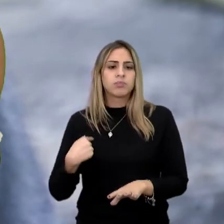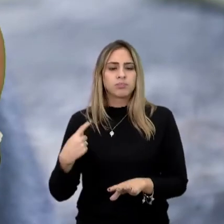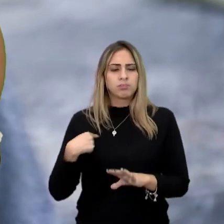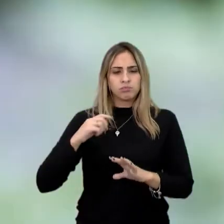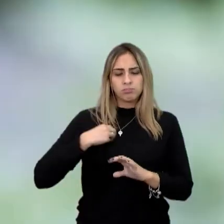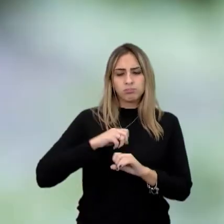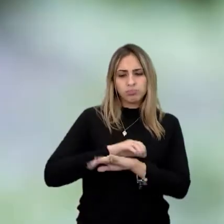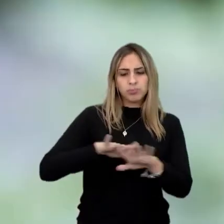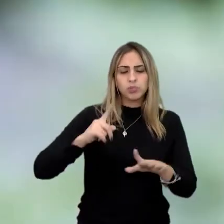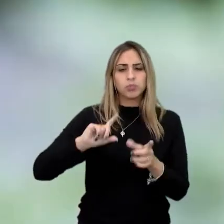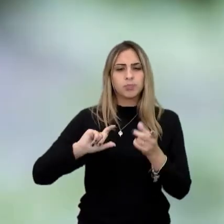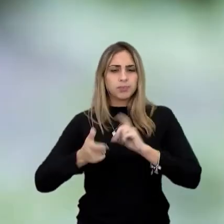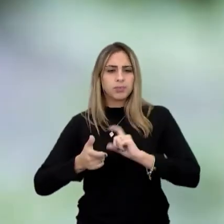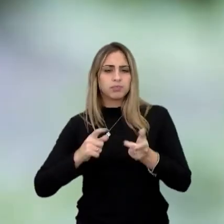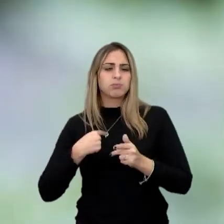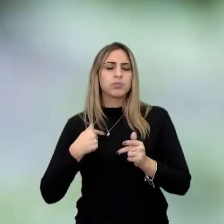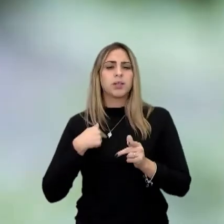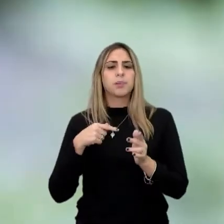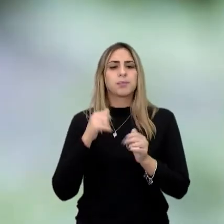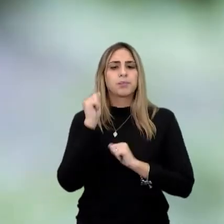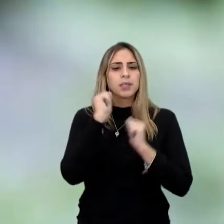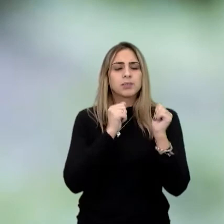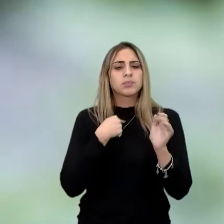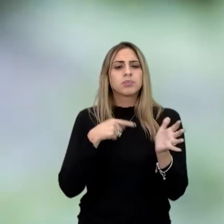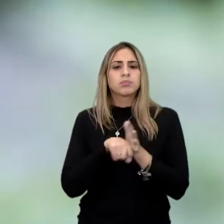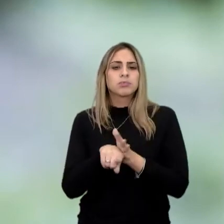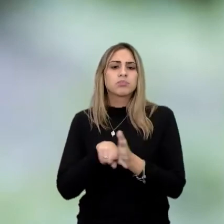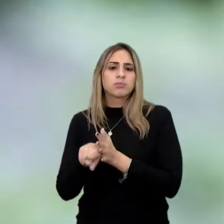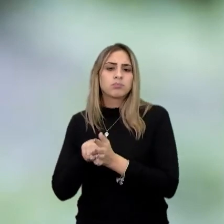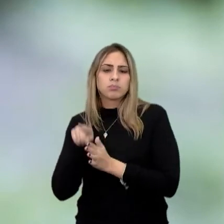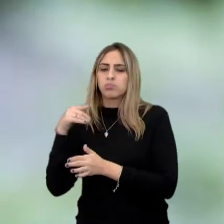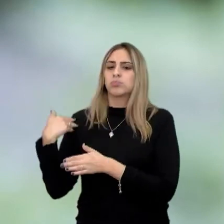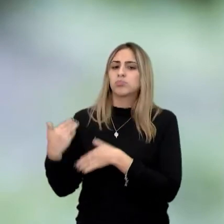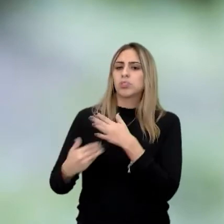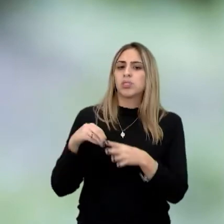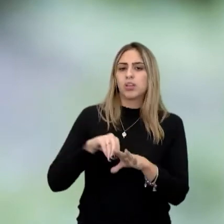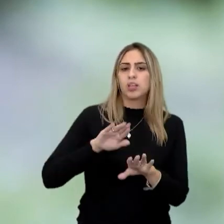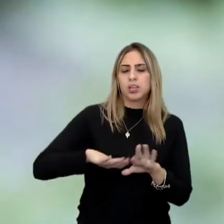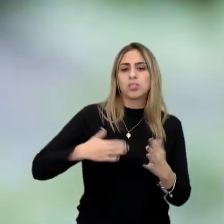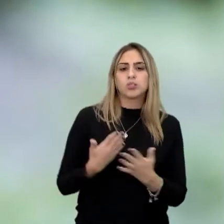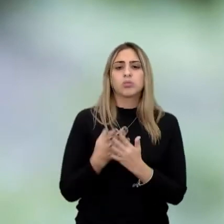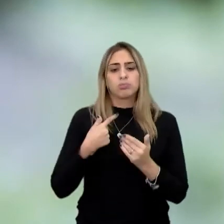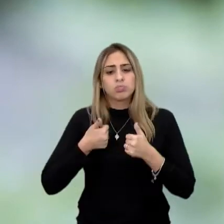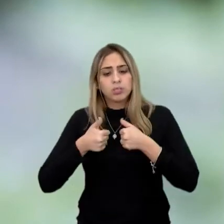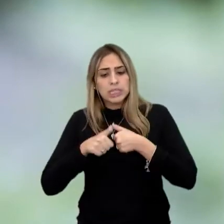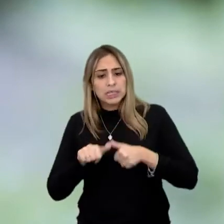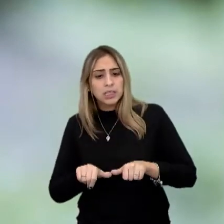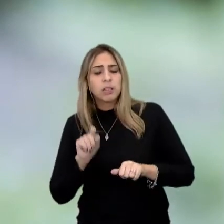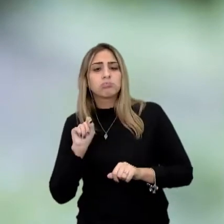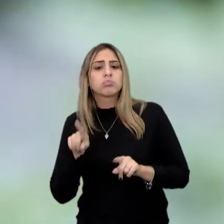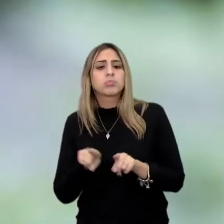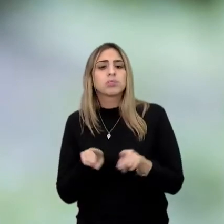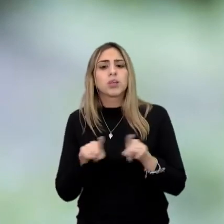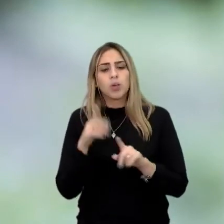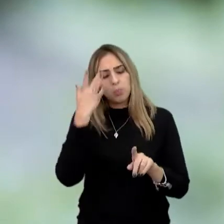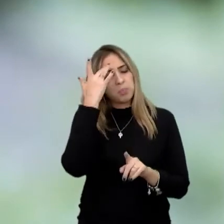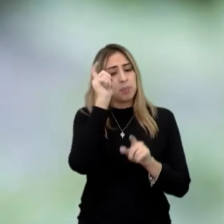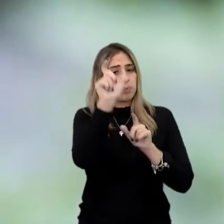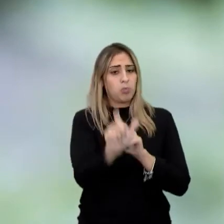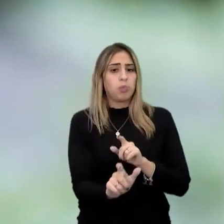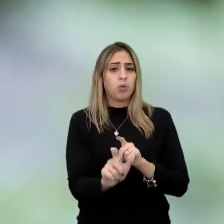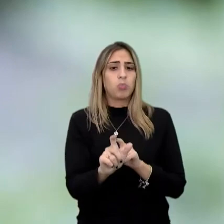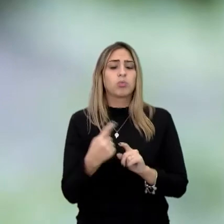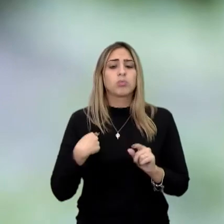ou a minha empresa, ou minha pesquisa, né, o trabalho que vocês estão desenvolvendo aí na escola, ele está também ofendendo algum público, eu também